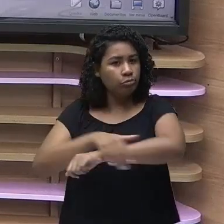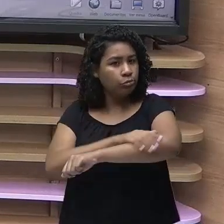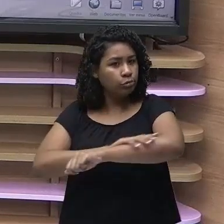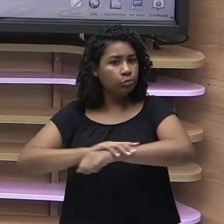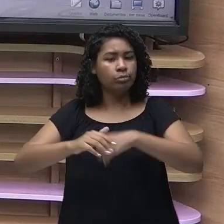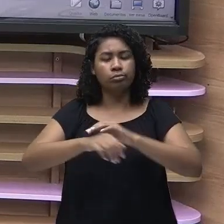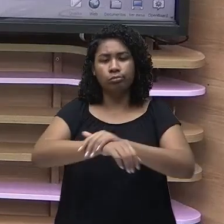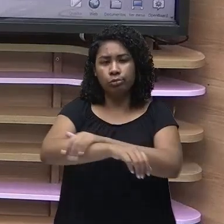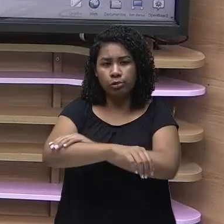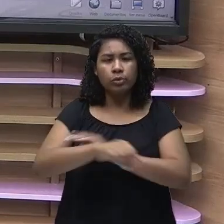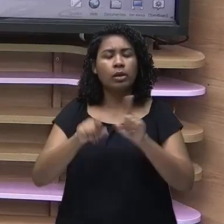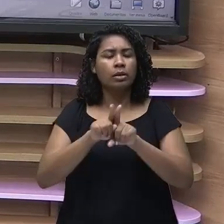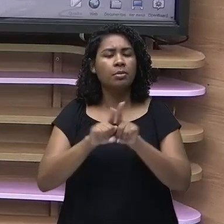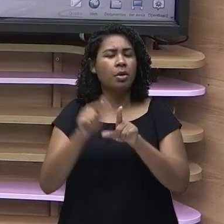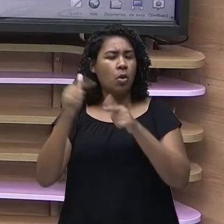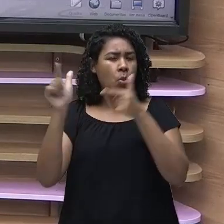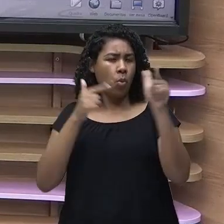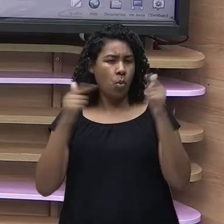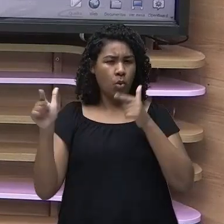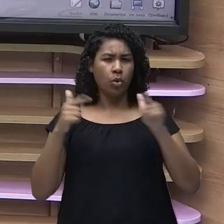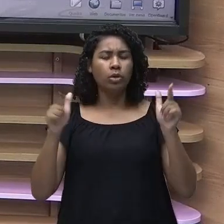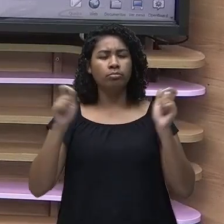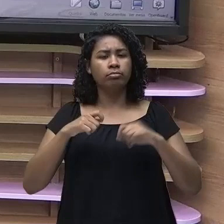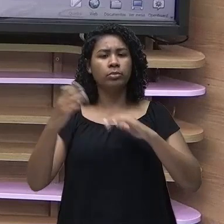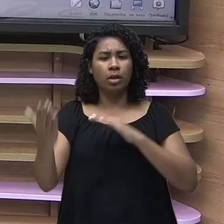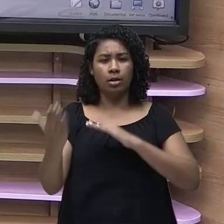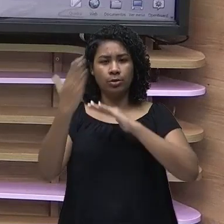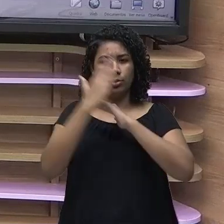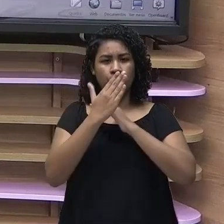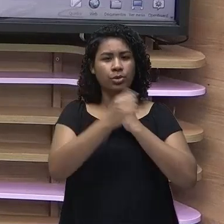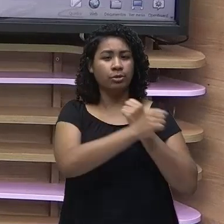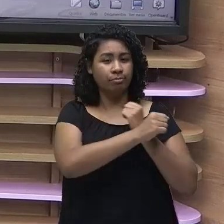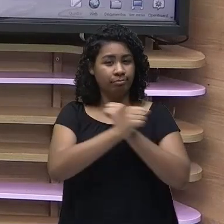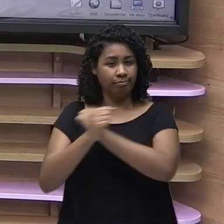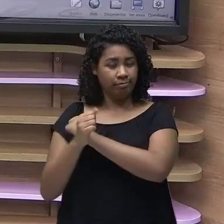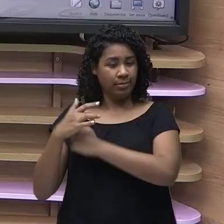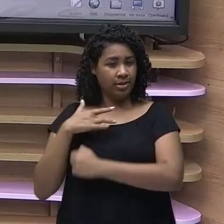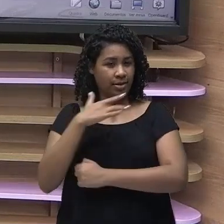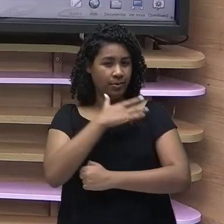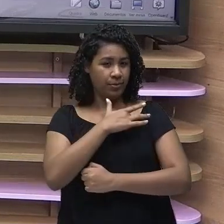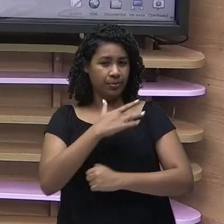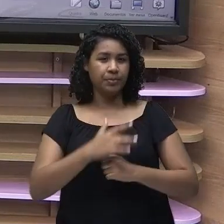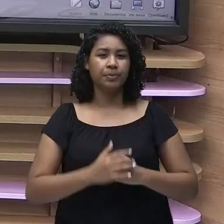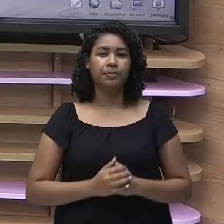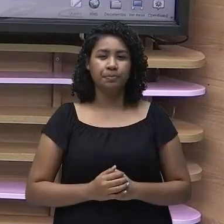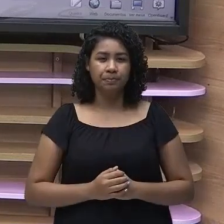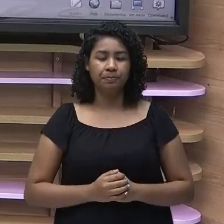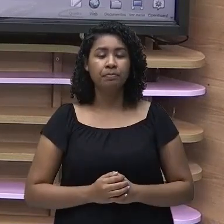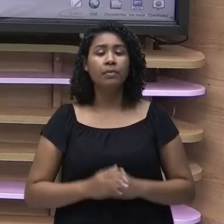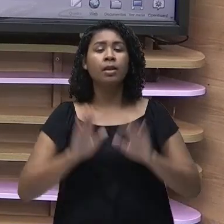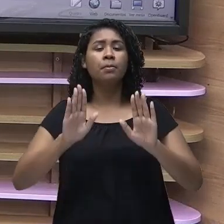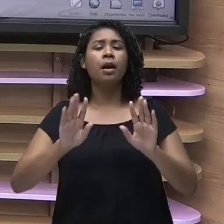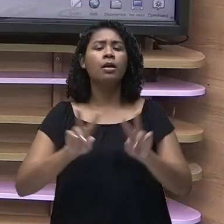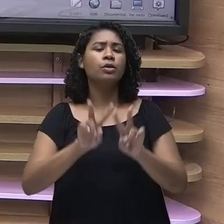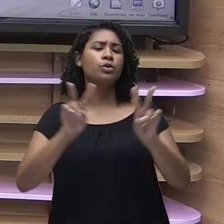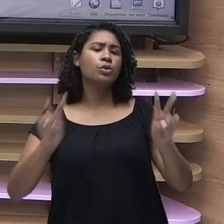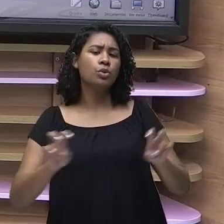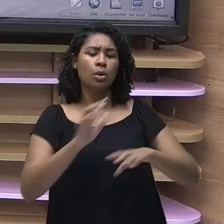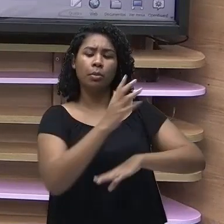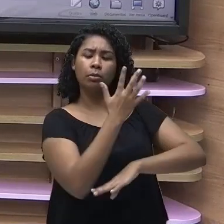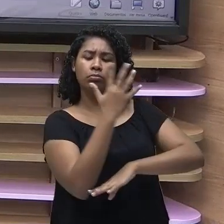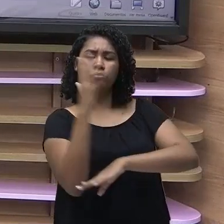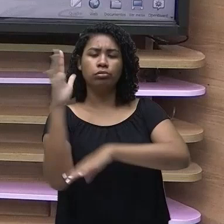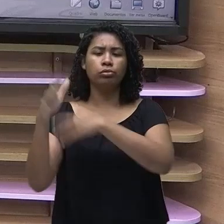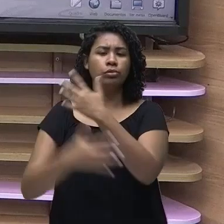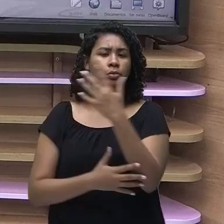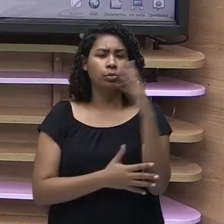né, entre outros fatores ali que auxilia, né, que ajuda na nossa saúde, tá bom? E quanto ao meio ambiente, né? Quais serão